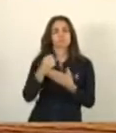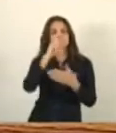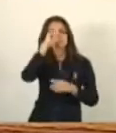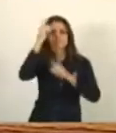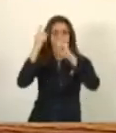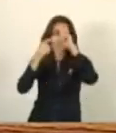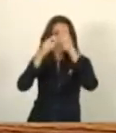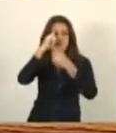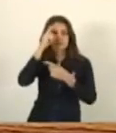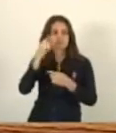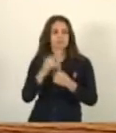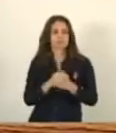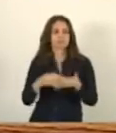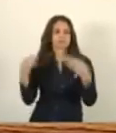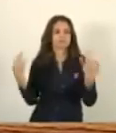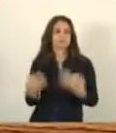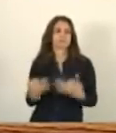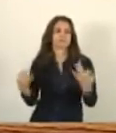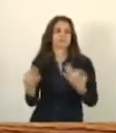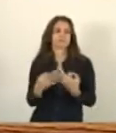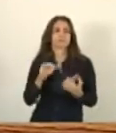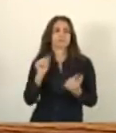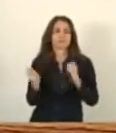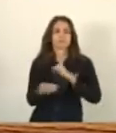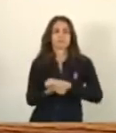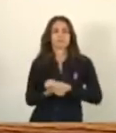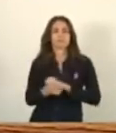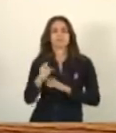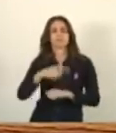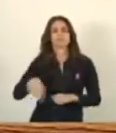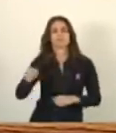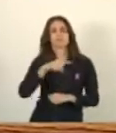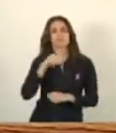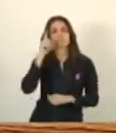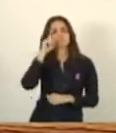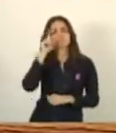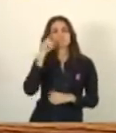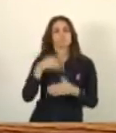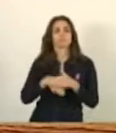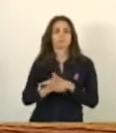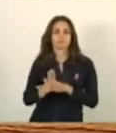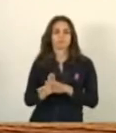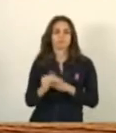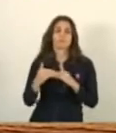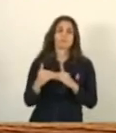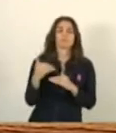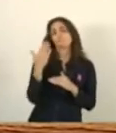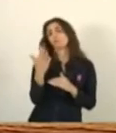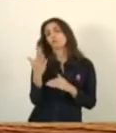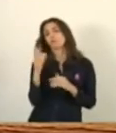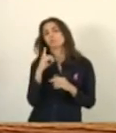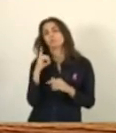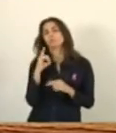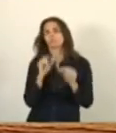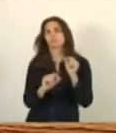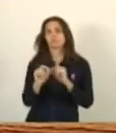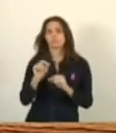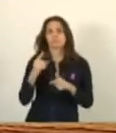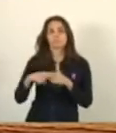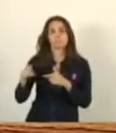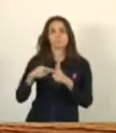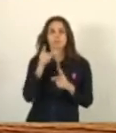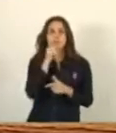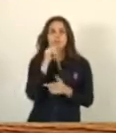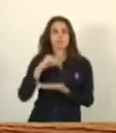ideias e soluções perfeitamente adaptáveis ao nosso cotidiano. Lá fora, senhor presidente, há uma grave crise hídrica